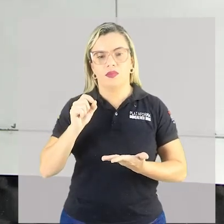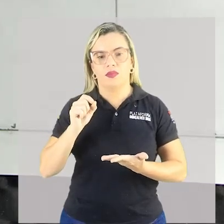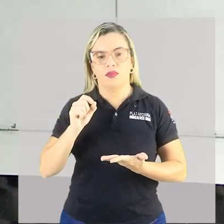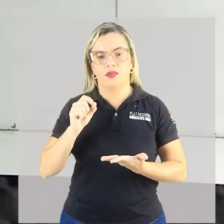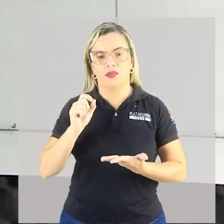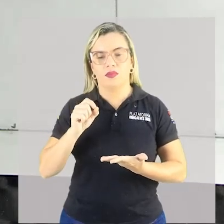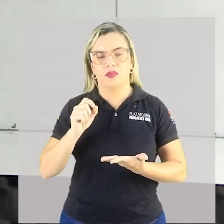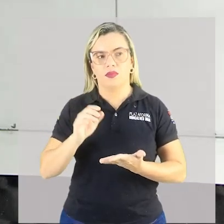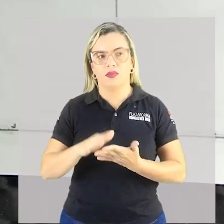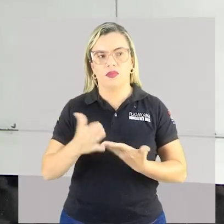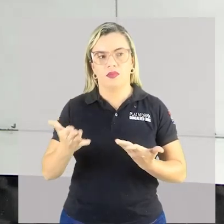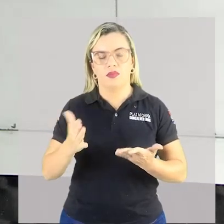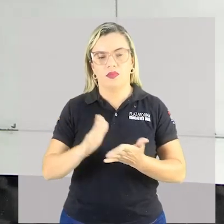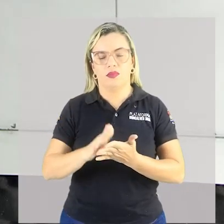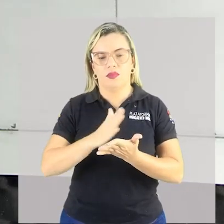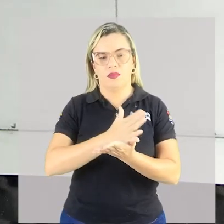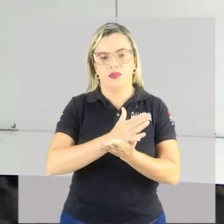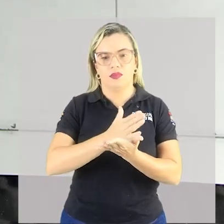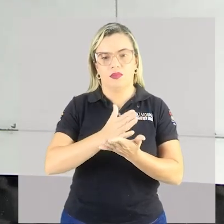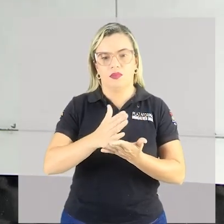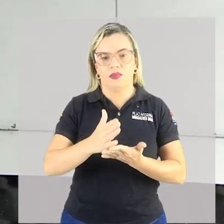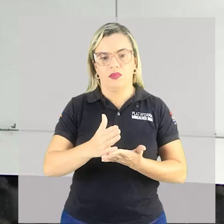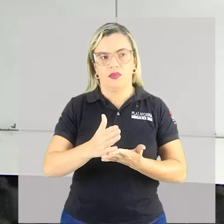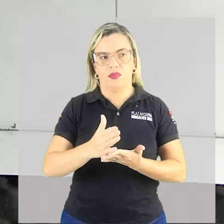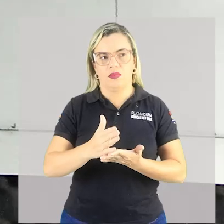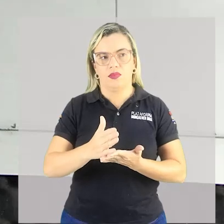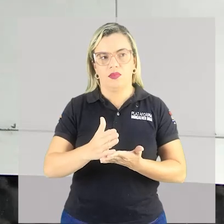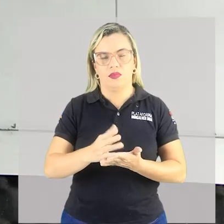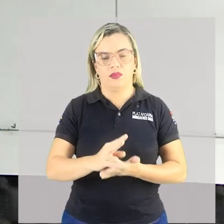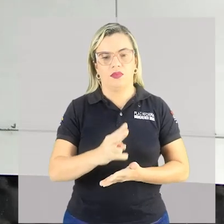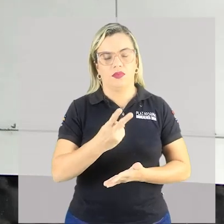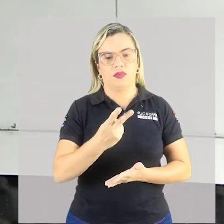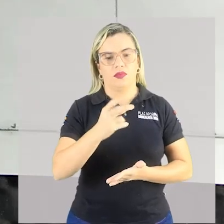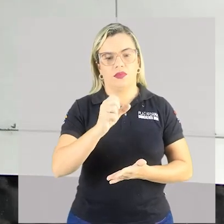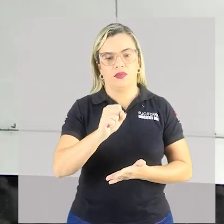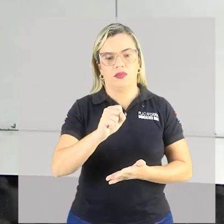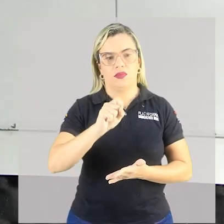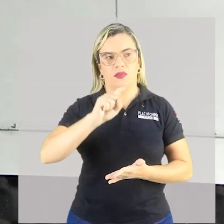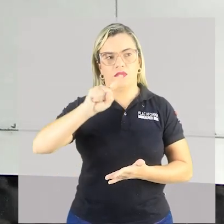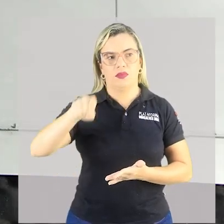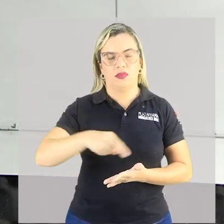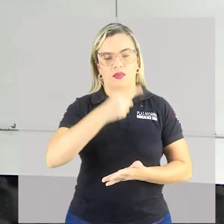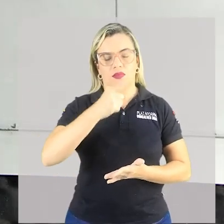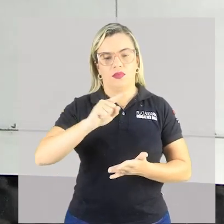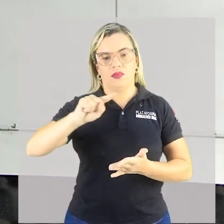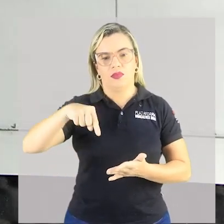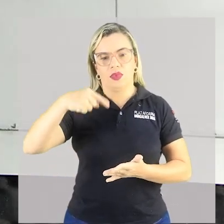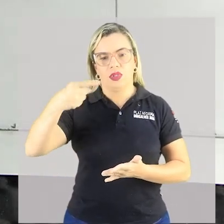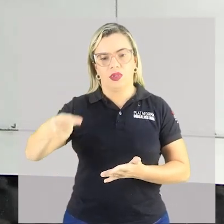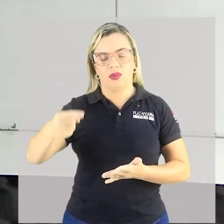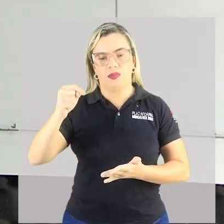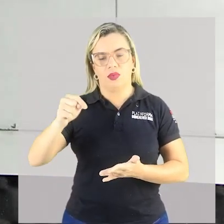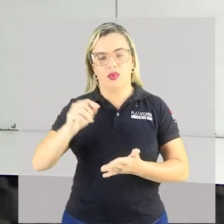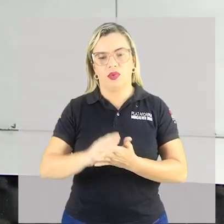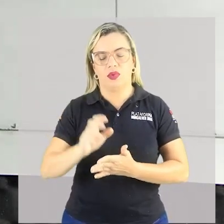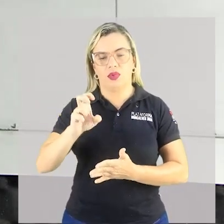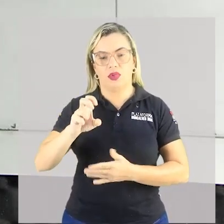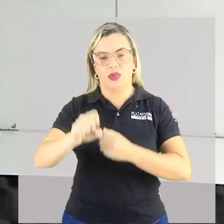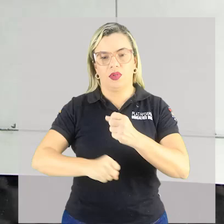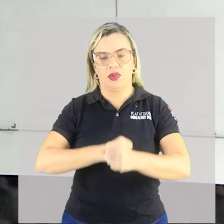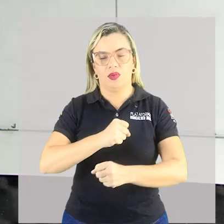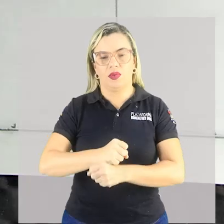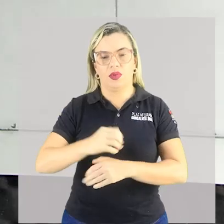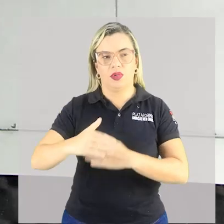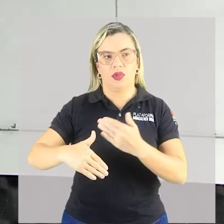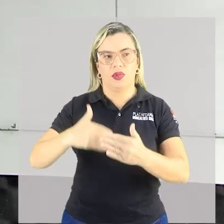a internação inicial dos homens? Era o quê? 28.000. Depois de 5 anos, houve um acréscimo